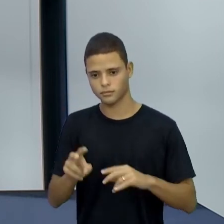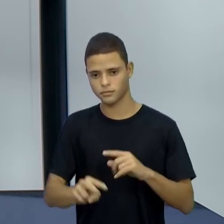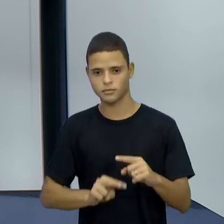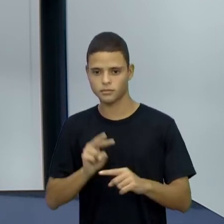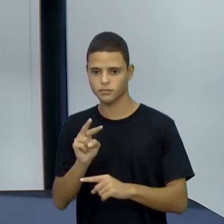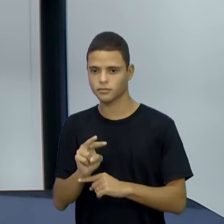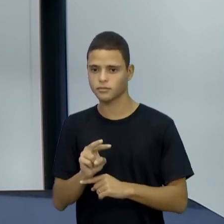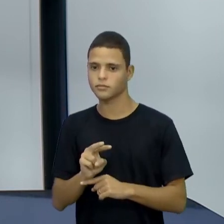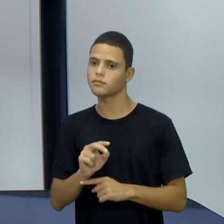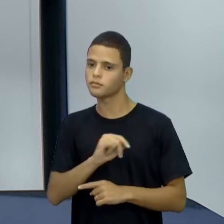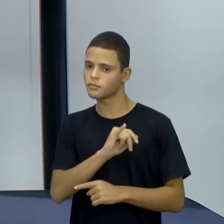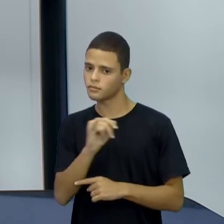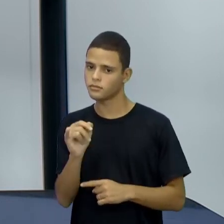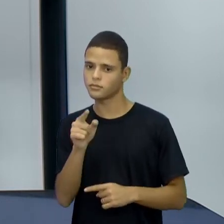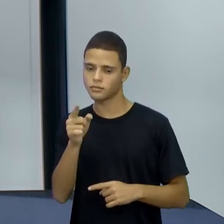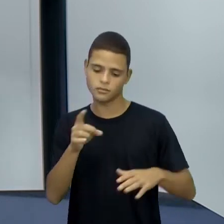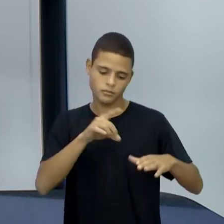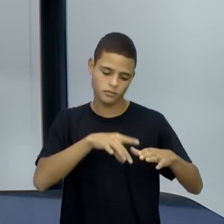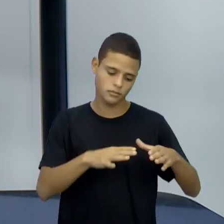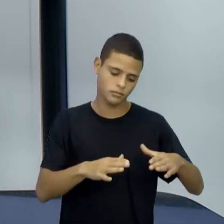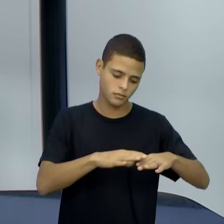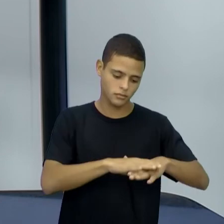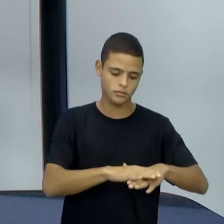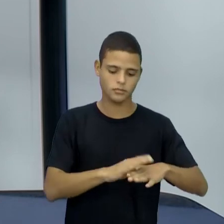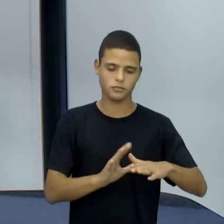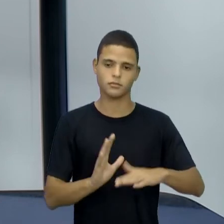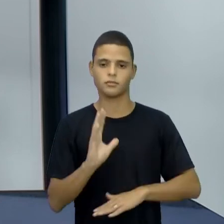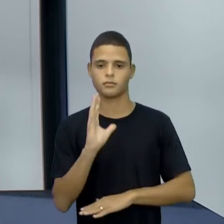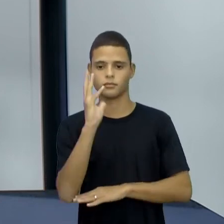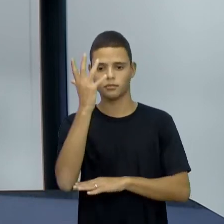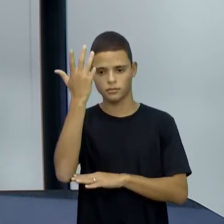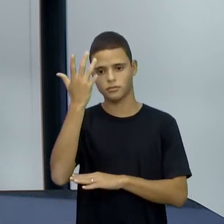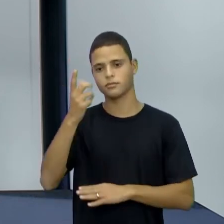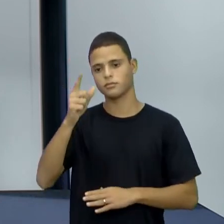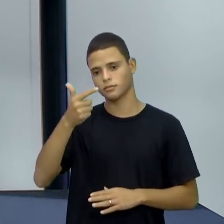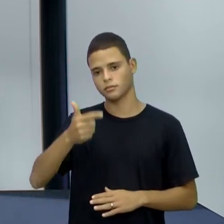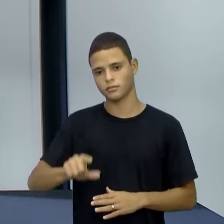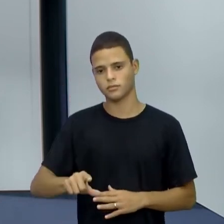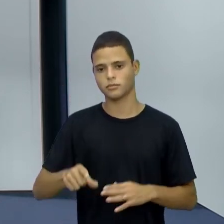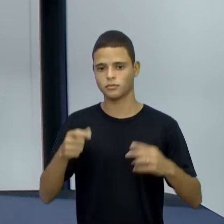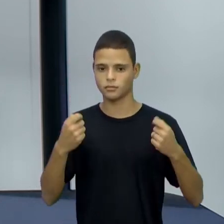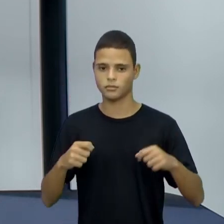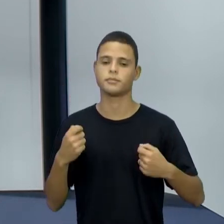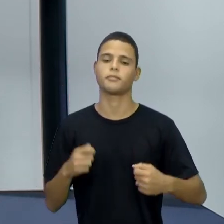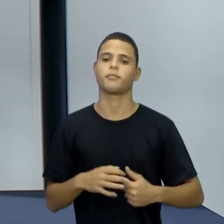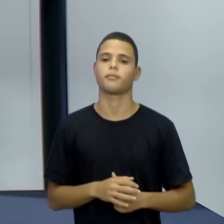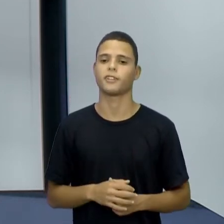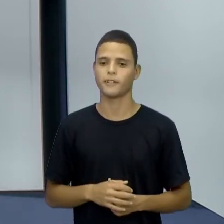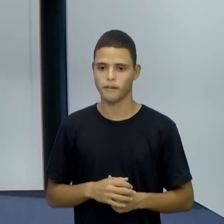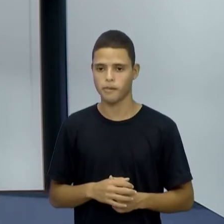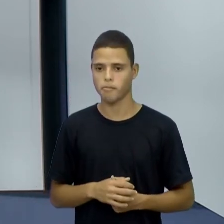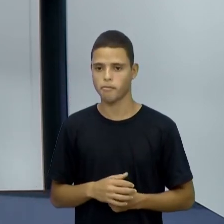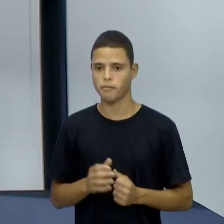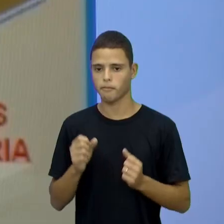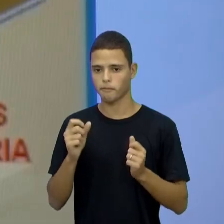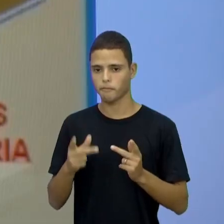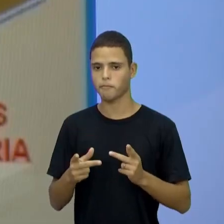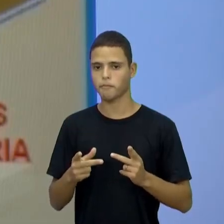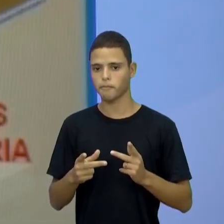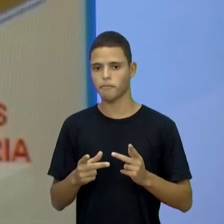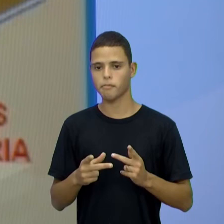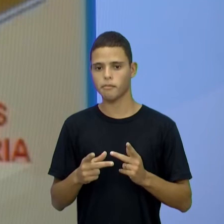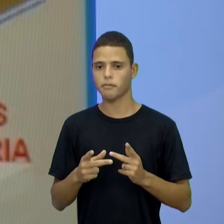Você vai tirar, cortar as matas, né? A lenha dali, mas você tem que plantar outra, tá bom? Então tem que ser uma madeira